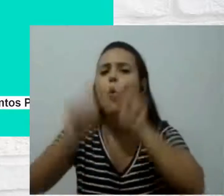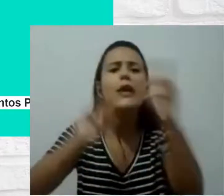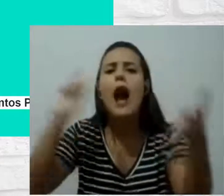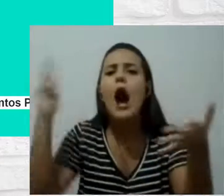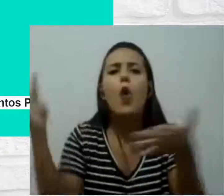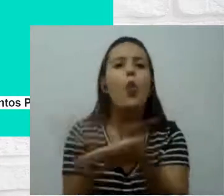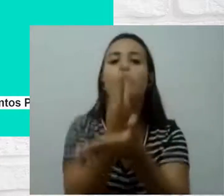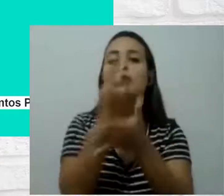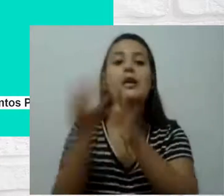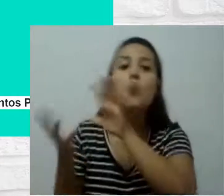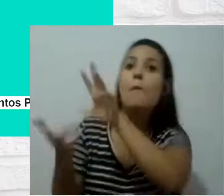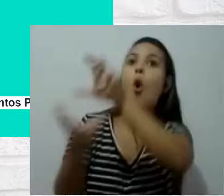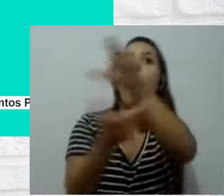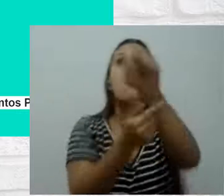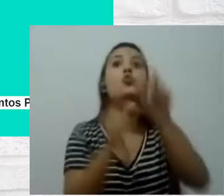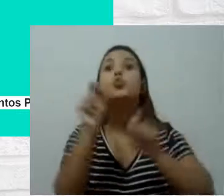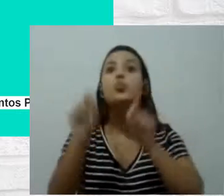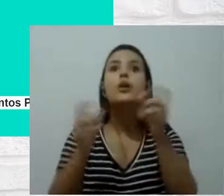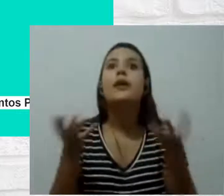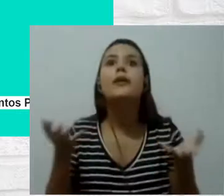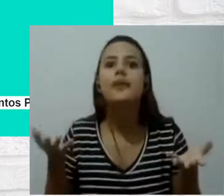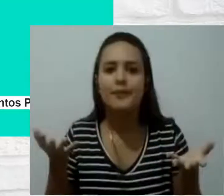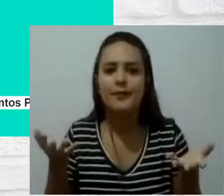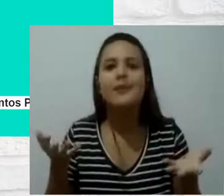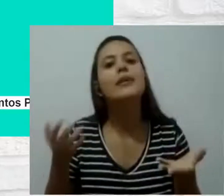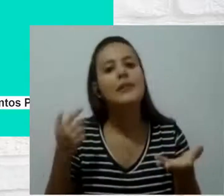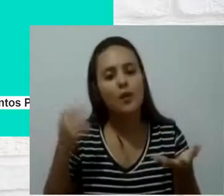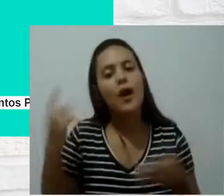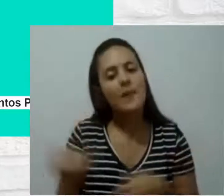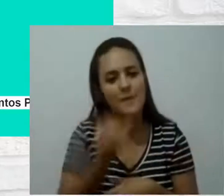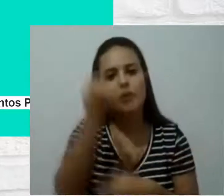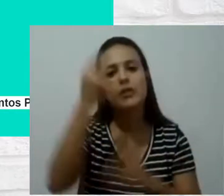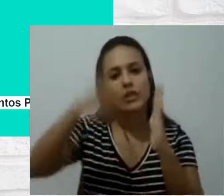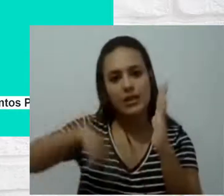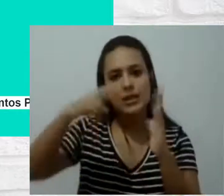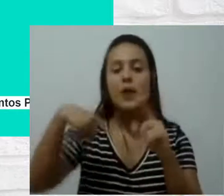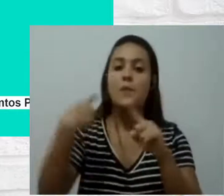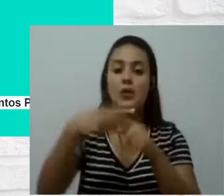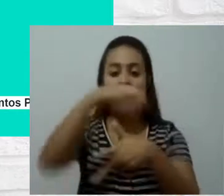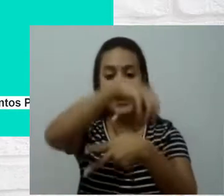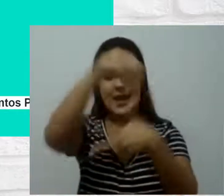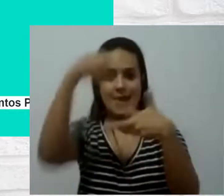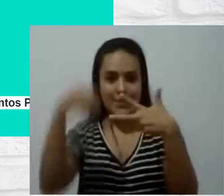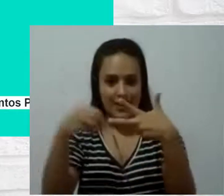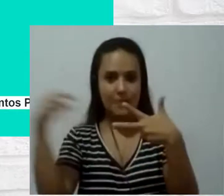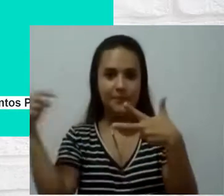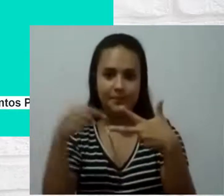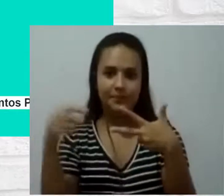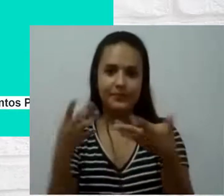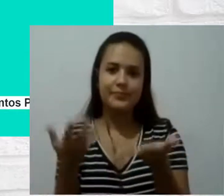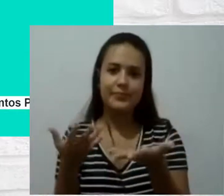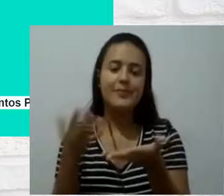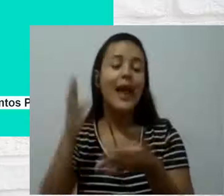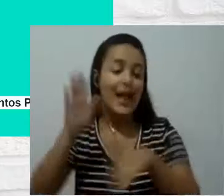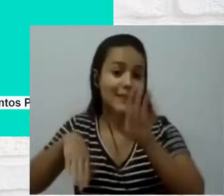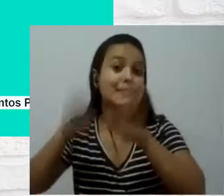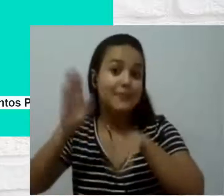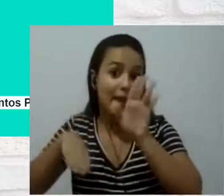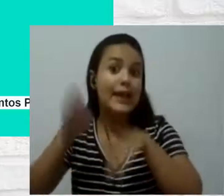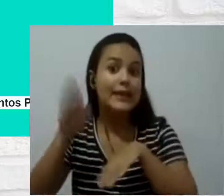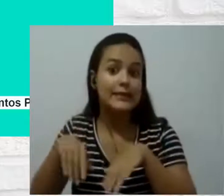para você entender o que está acontecendo no mundo, certo?